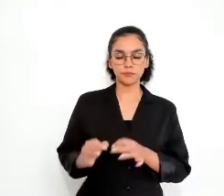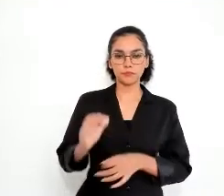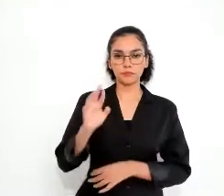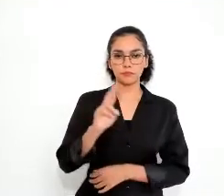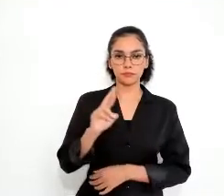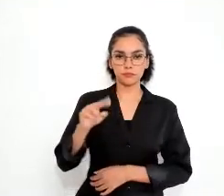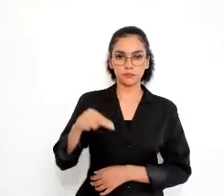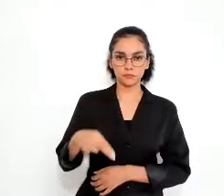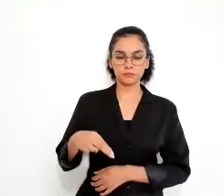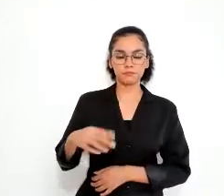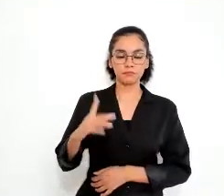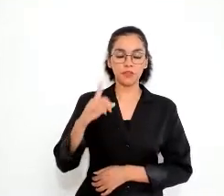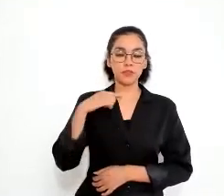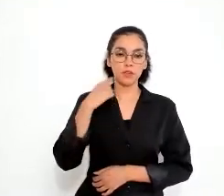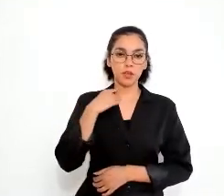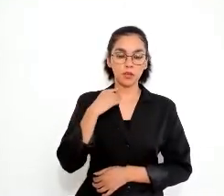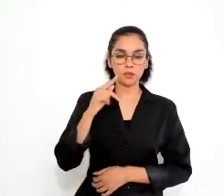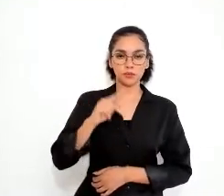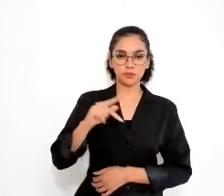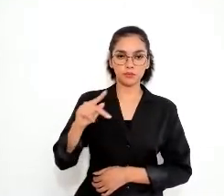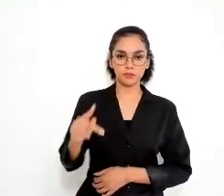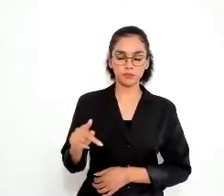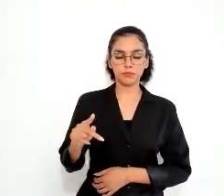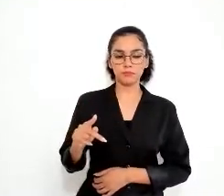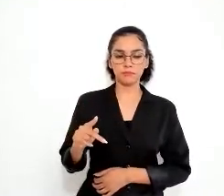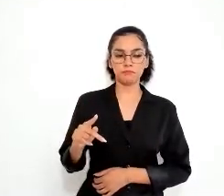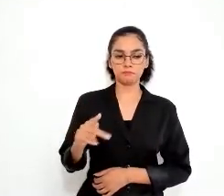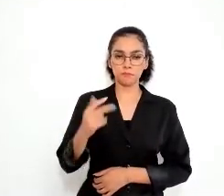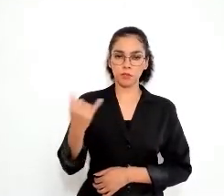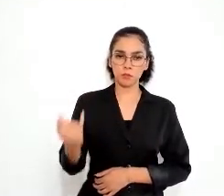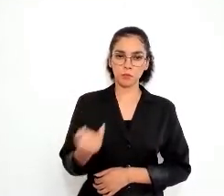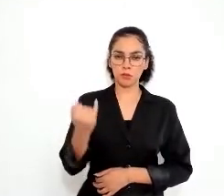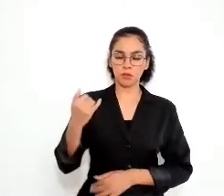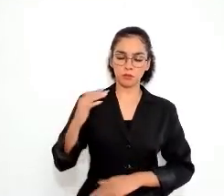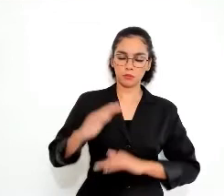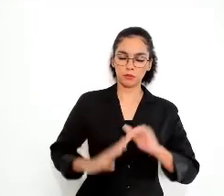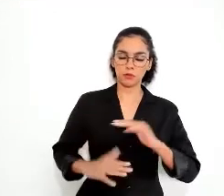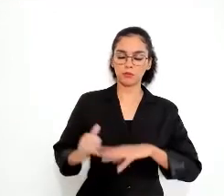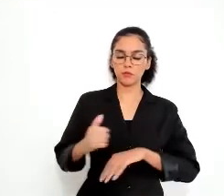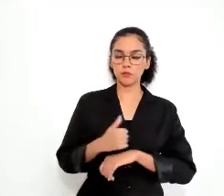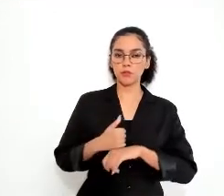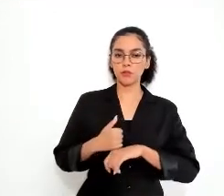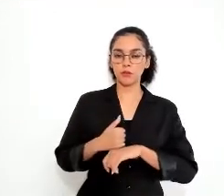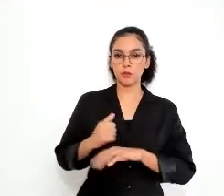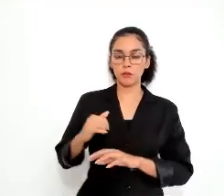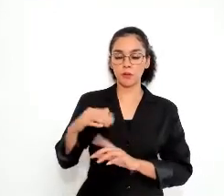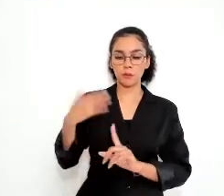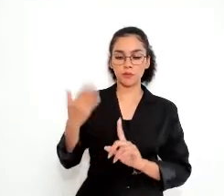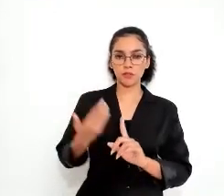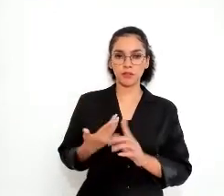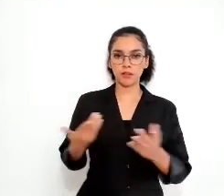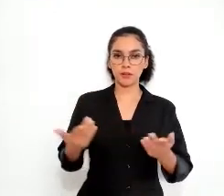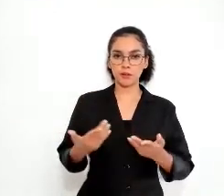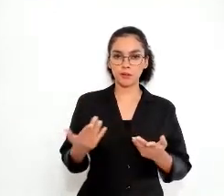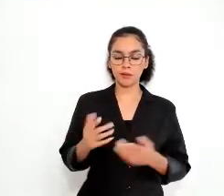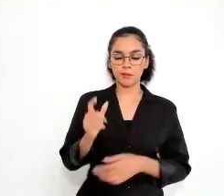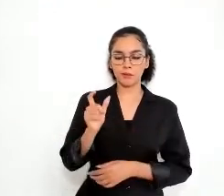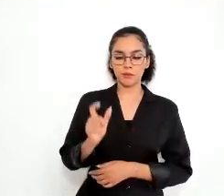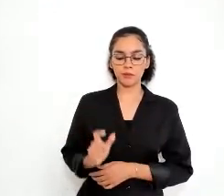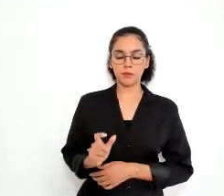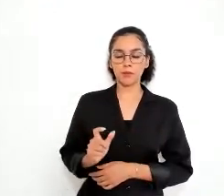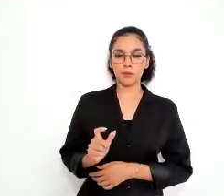advogado, professor, e por sua importância profissional, será homenageado agora pelo Corregedor-Geral de